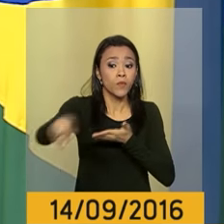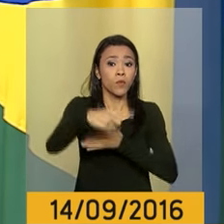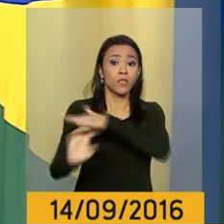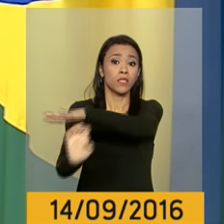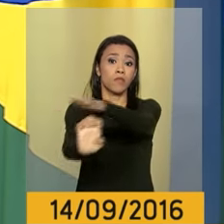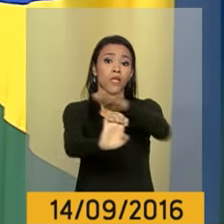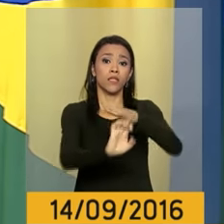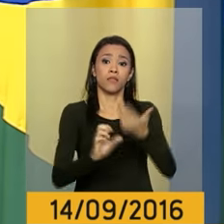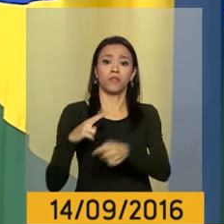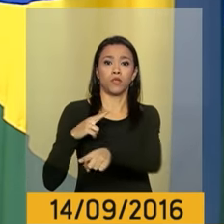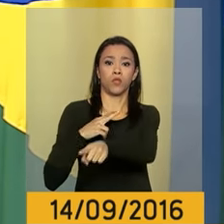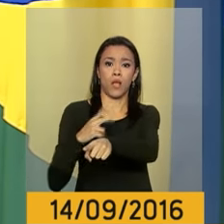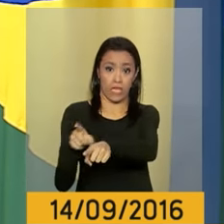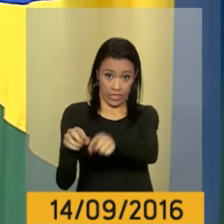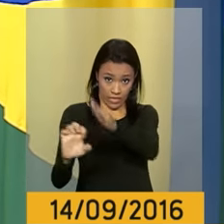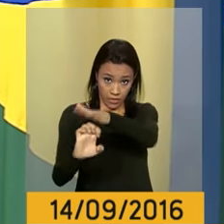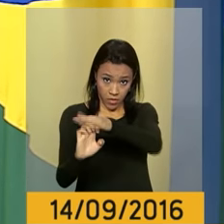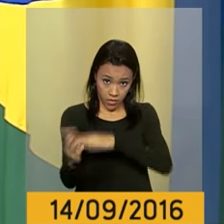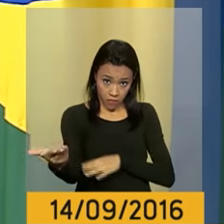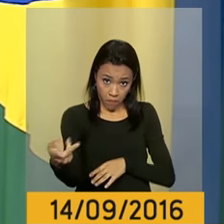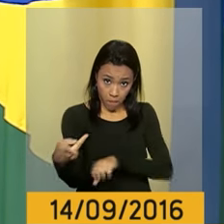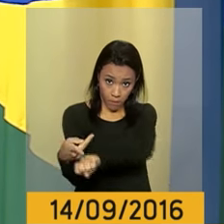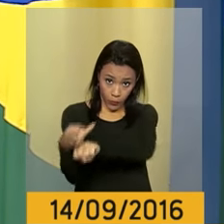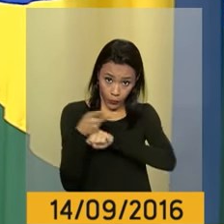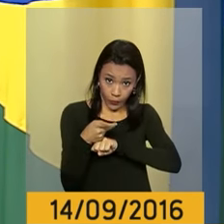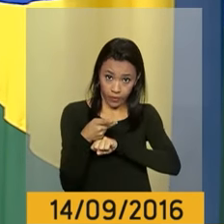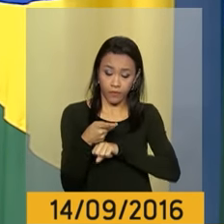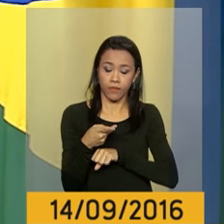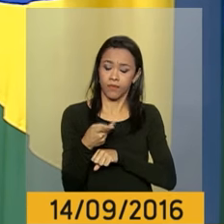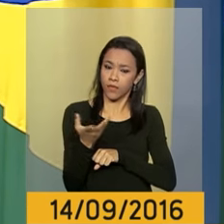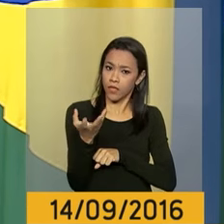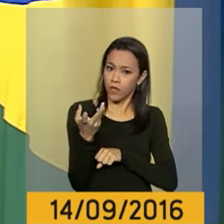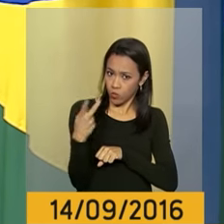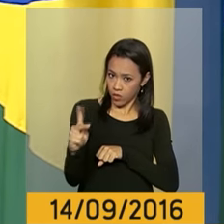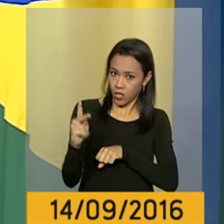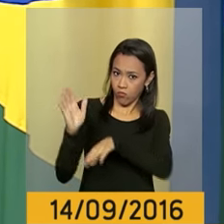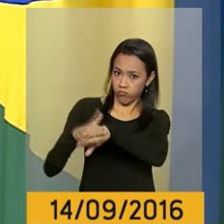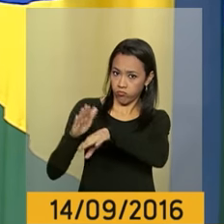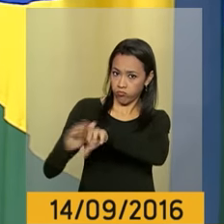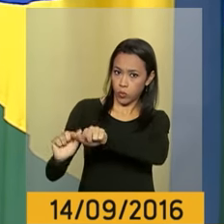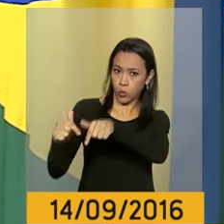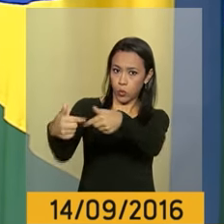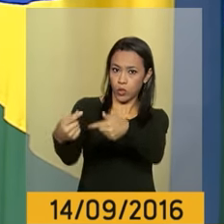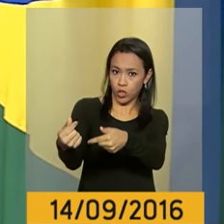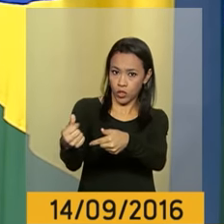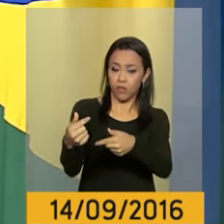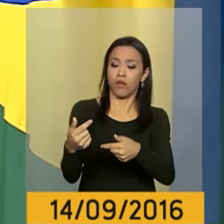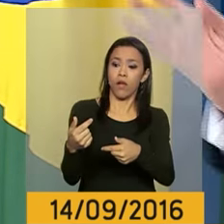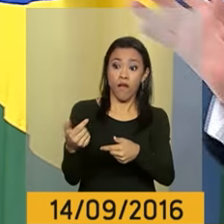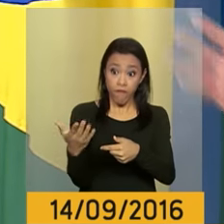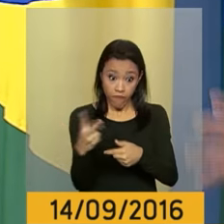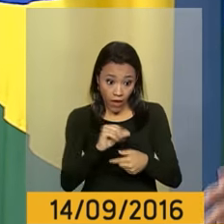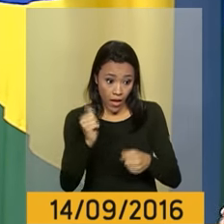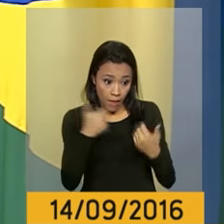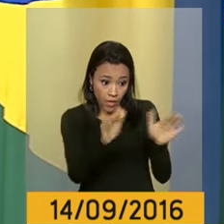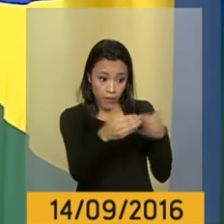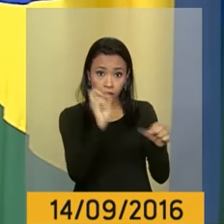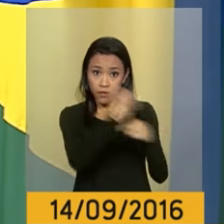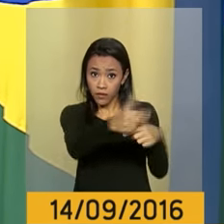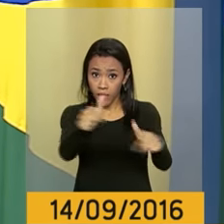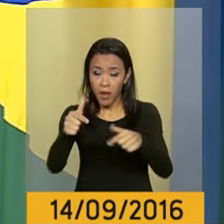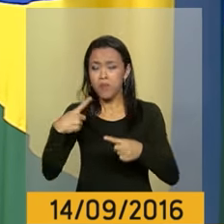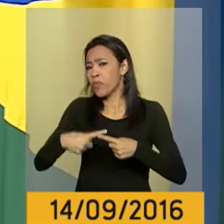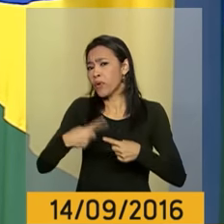privada. Se a iniciativa privada vem e com a sua atuação vai abrir novos campos de trabalho, por que, que o poder